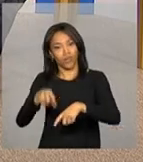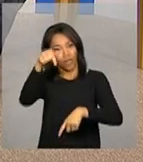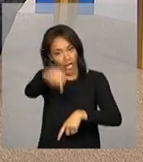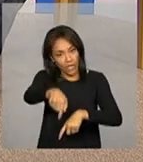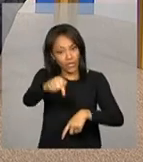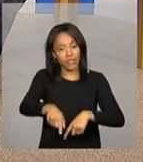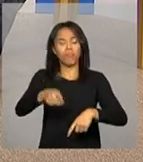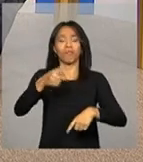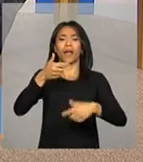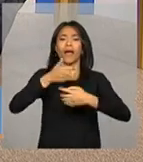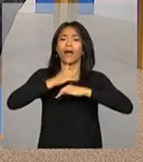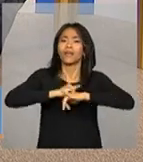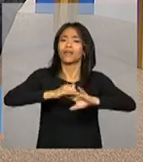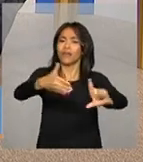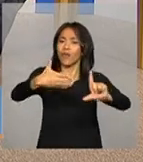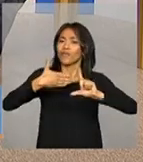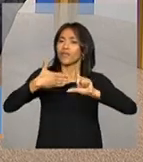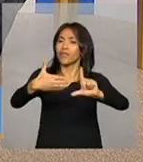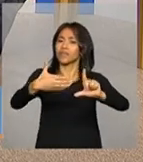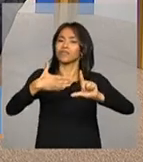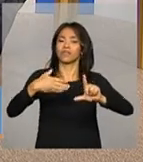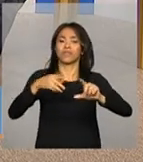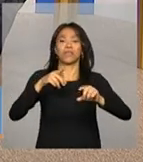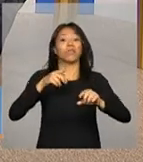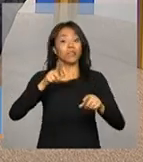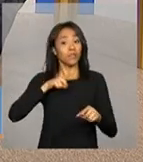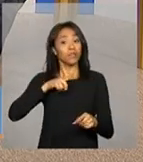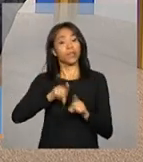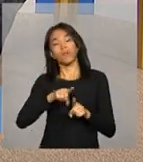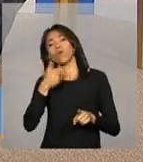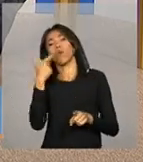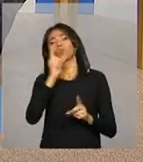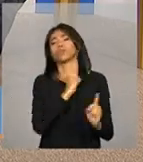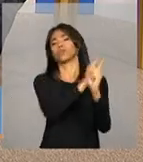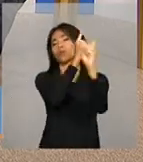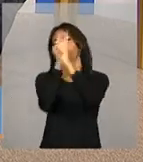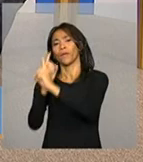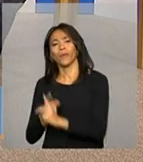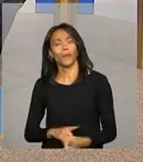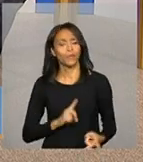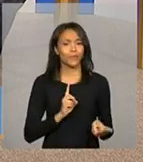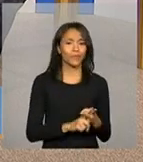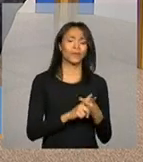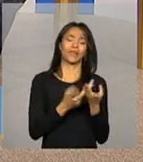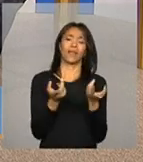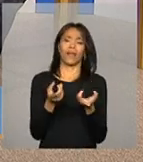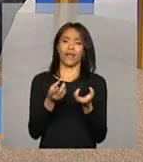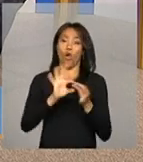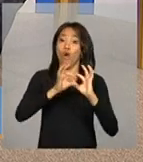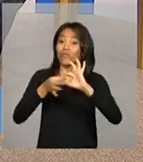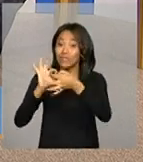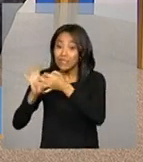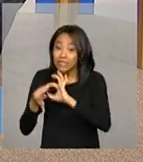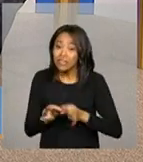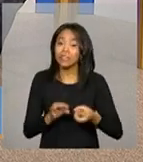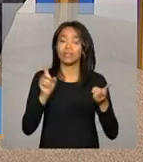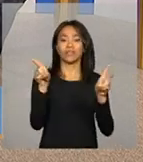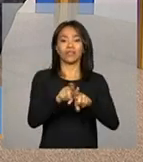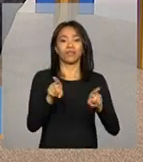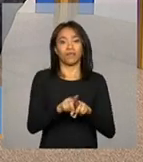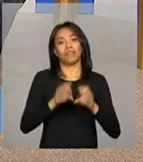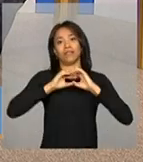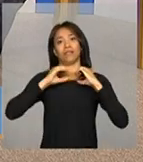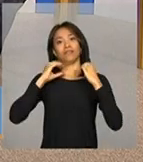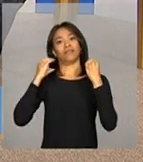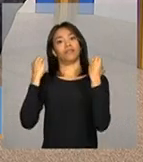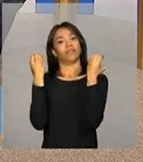para fazer a teleconferência e temos também os encontros os seminários oficinas onde a gente tem contato direto com todos